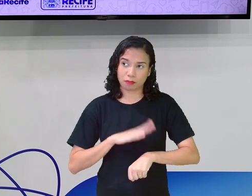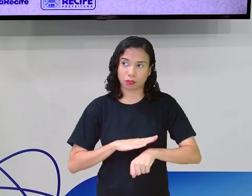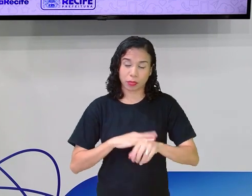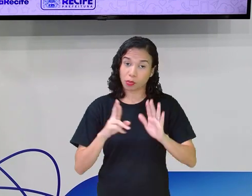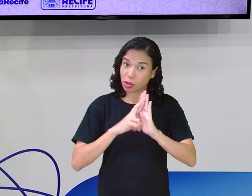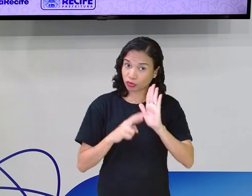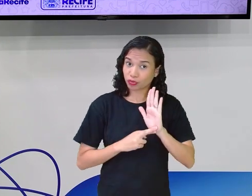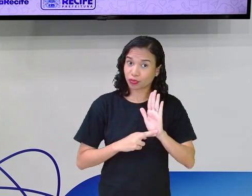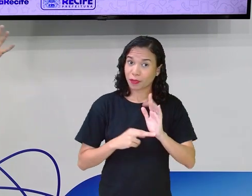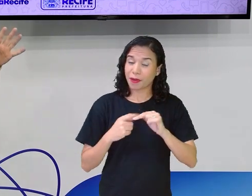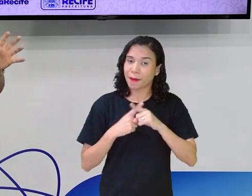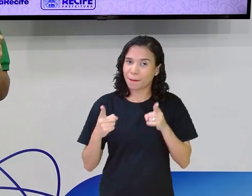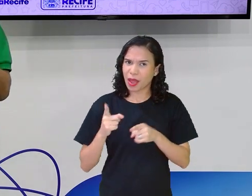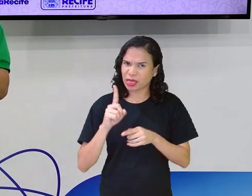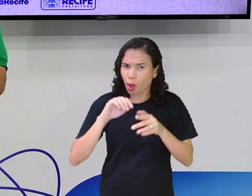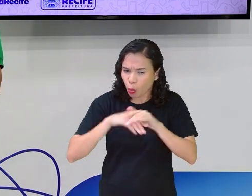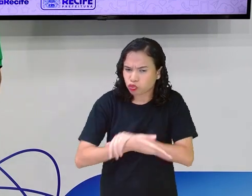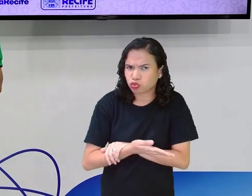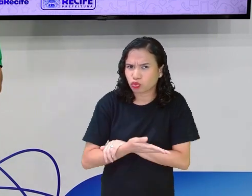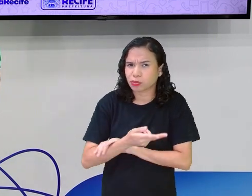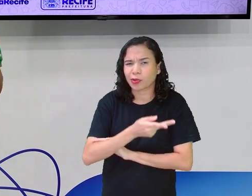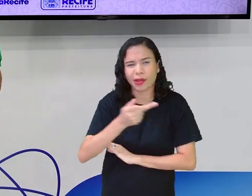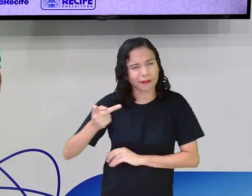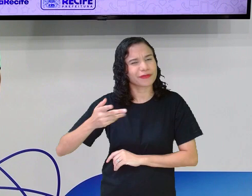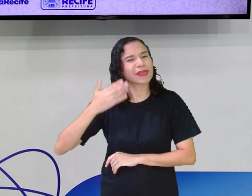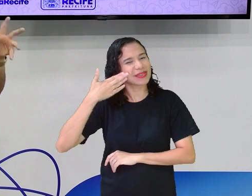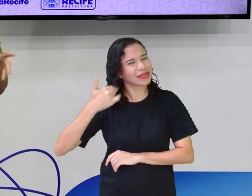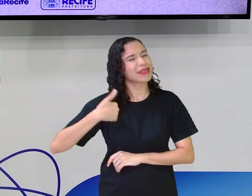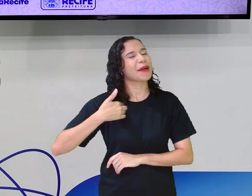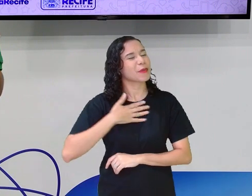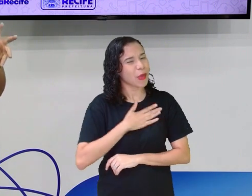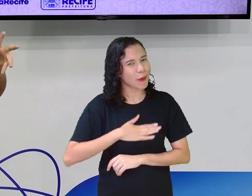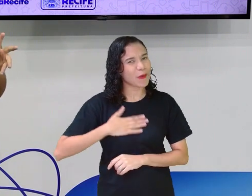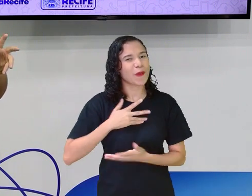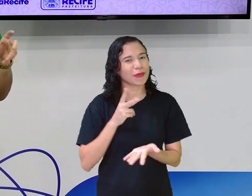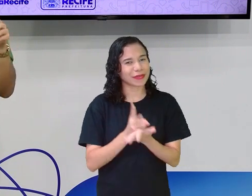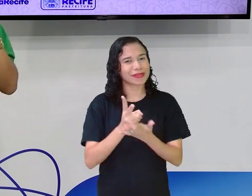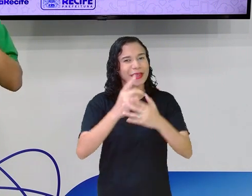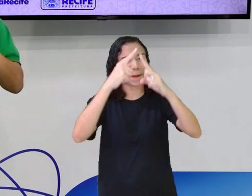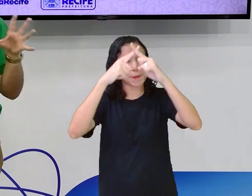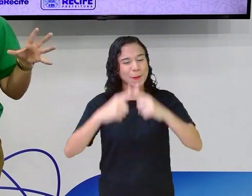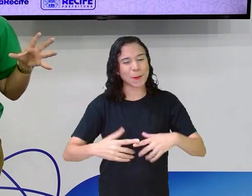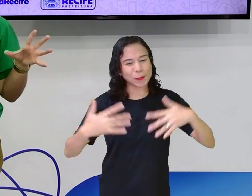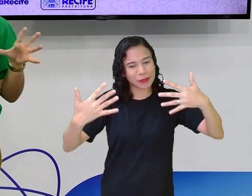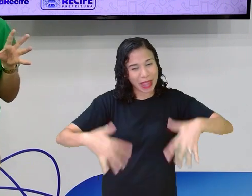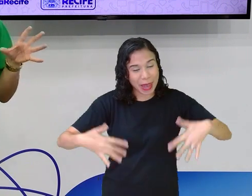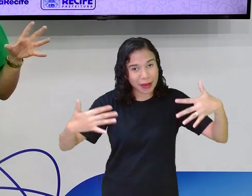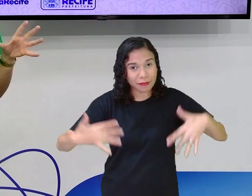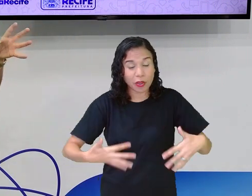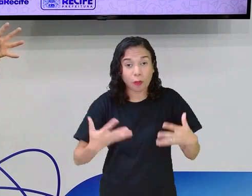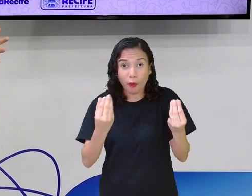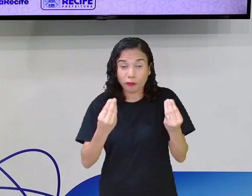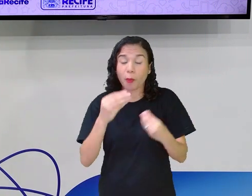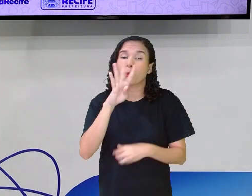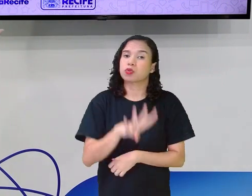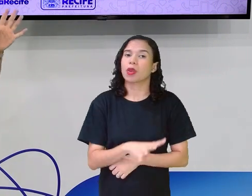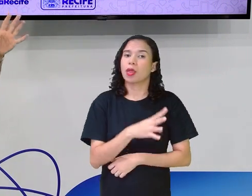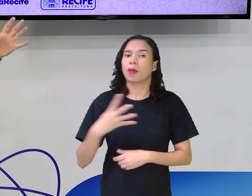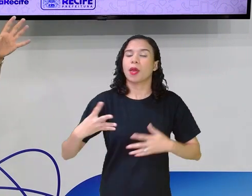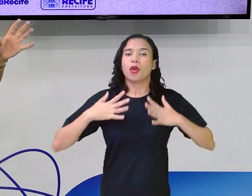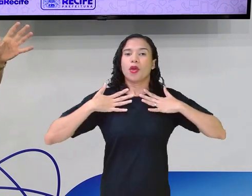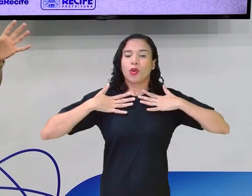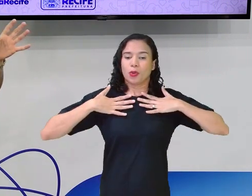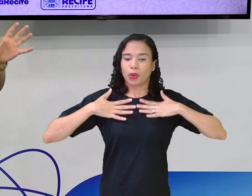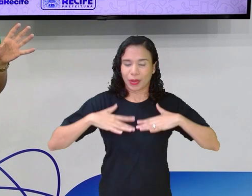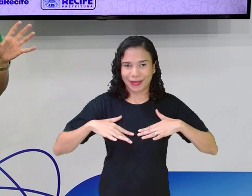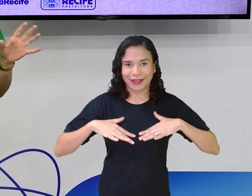hein? Mas não se acostumem, porque vocês sabem que eu gosto de deixar os desafios. Mas como a gente trabalhou muito a tabela hoje, eu